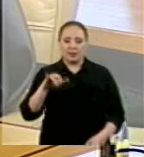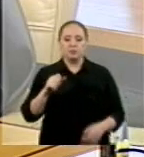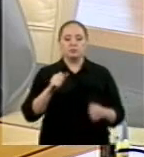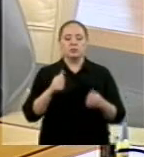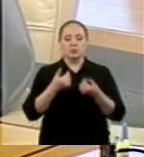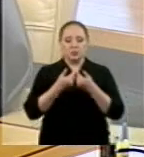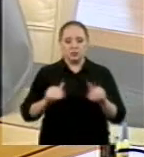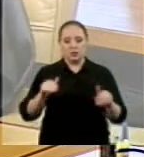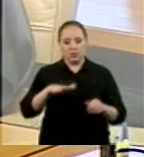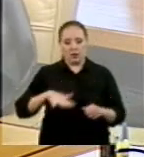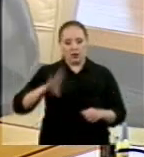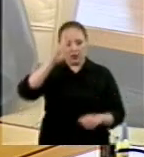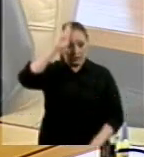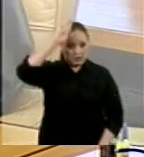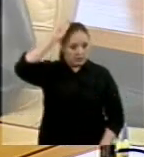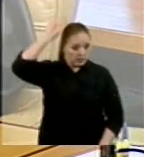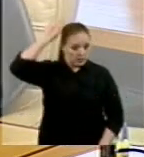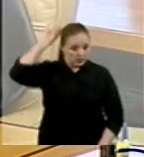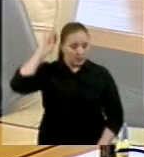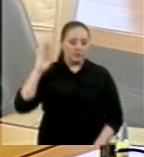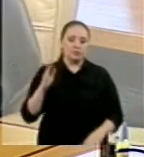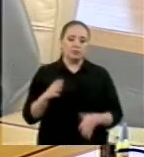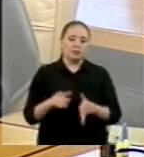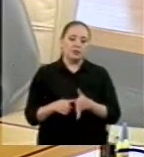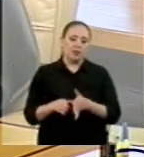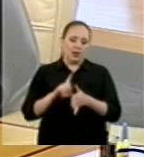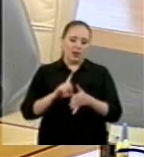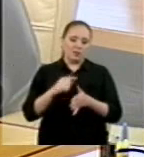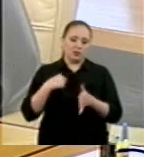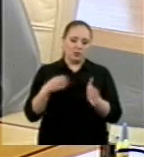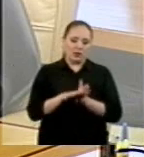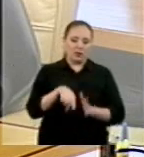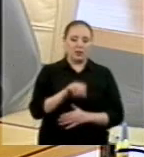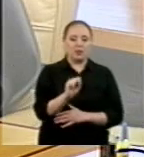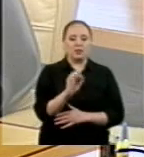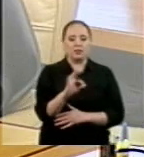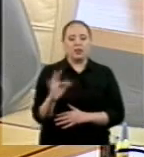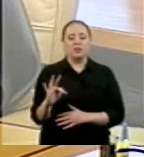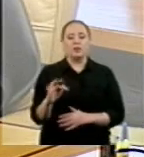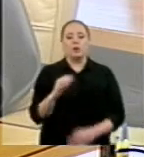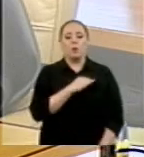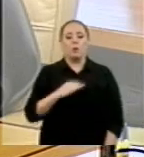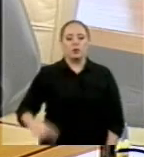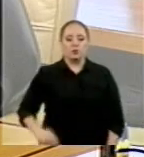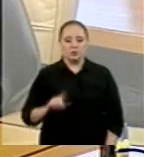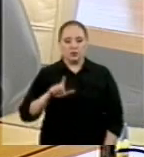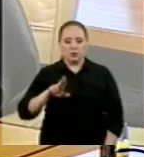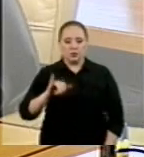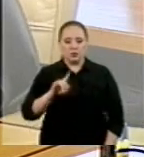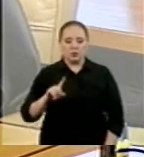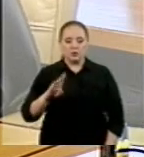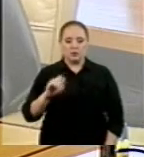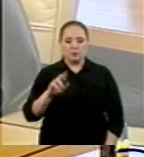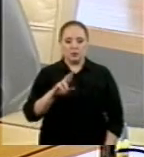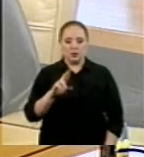vida acadêmica, mesmo de antes do ingresso nesse tribunal, do eminente ministro Luiz Roberto Barroso.